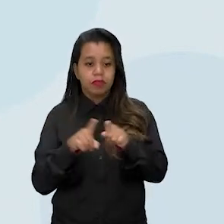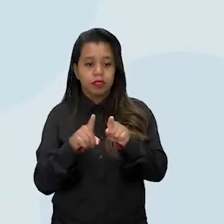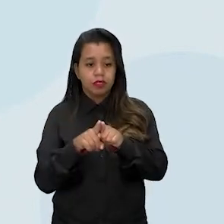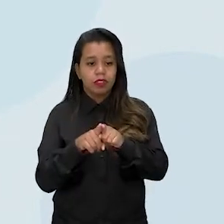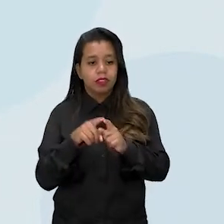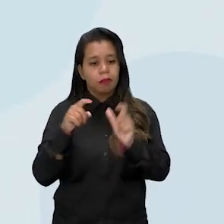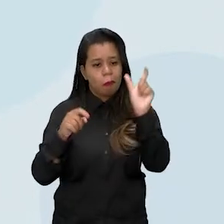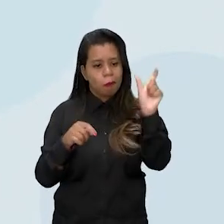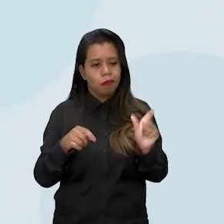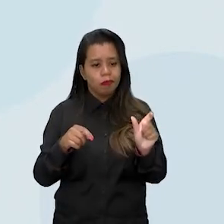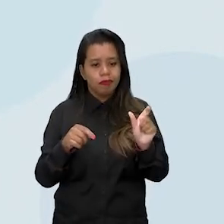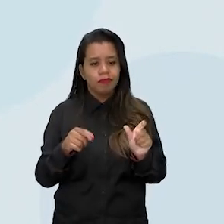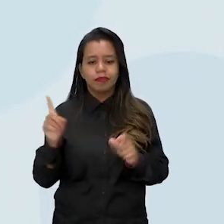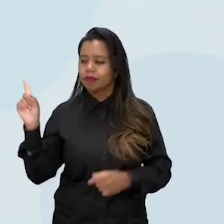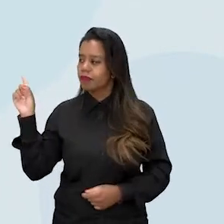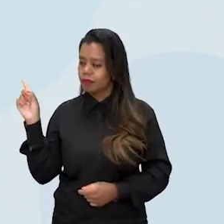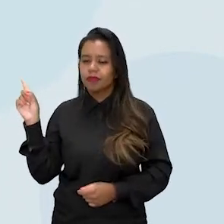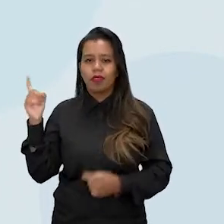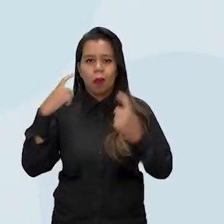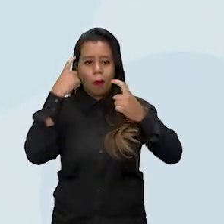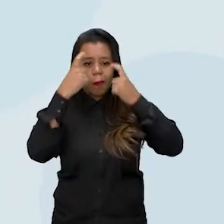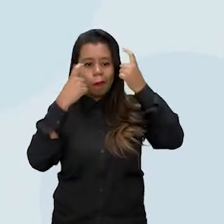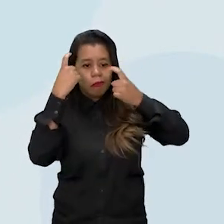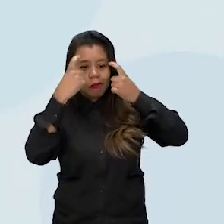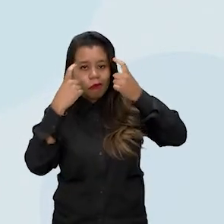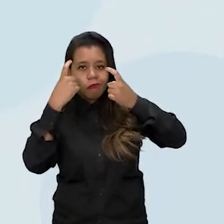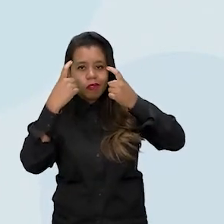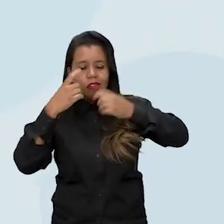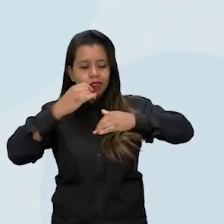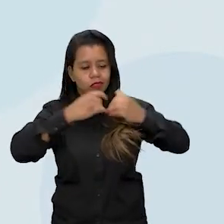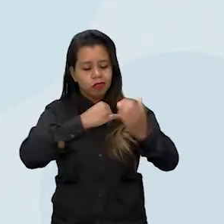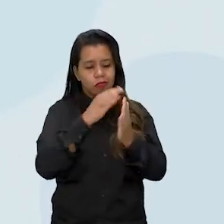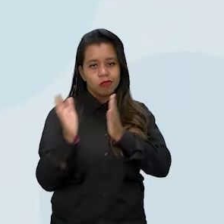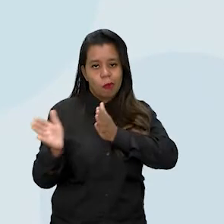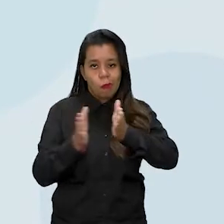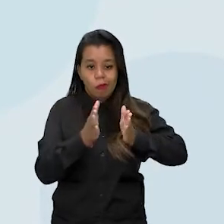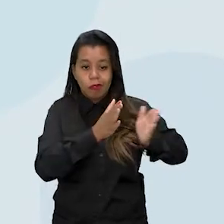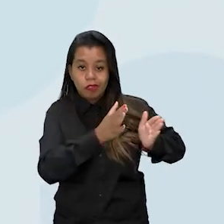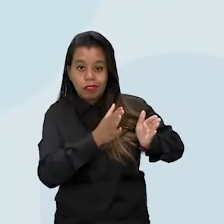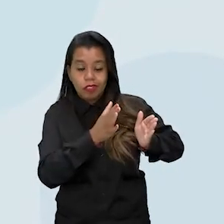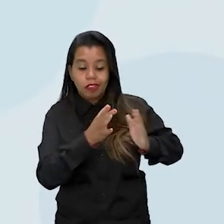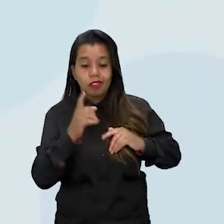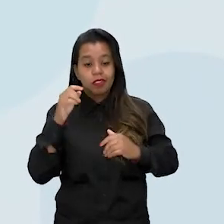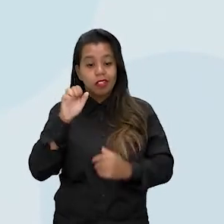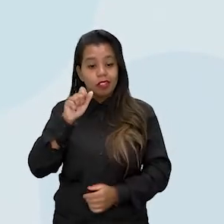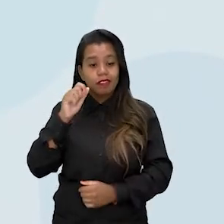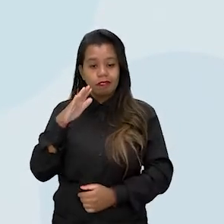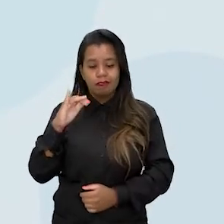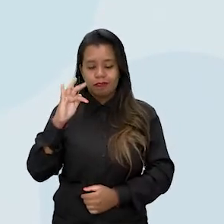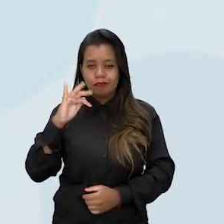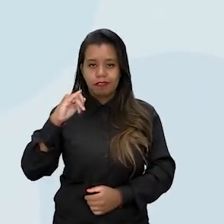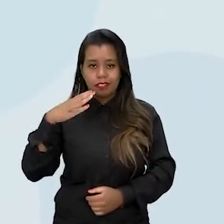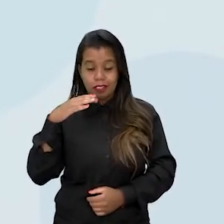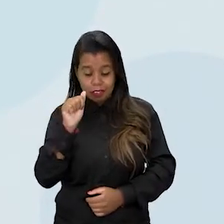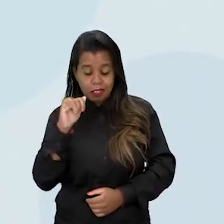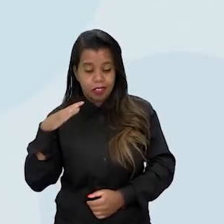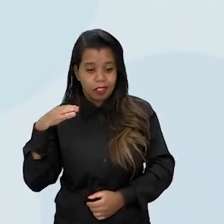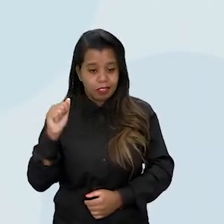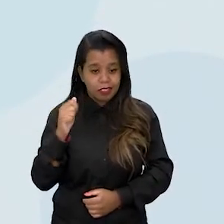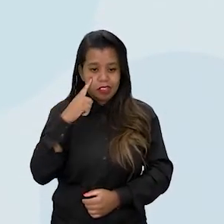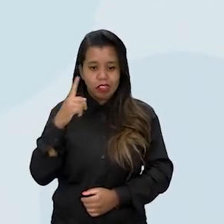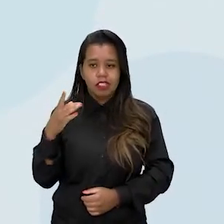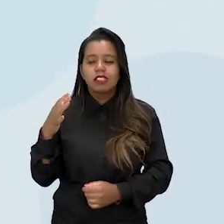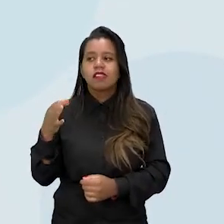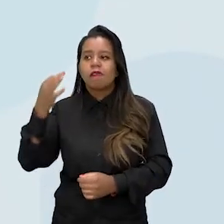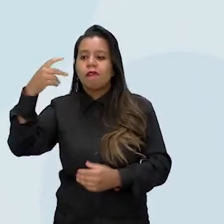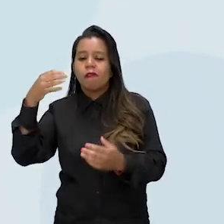Já para ser a eficácia, já foca mais na preocupação com o resultado. Será que funcionou, né? No caso de eficiência, a